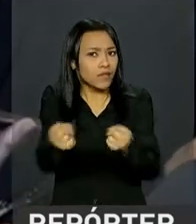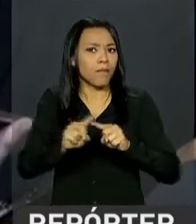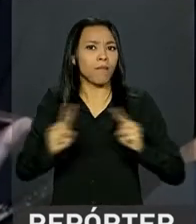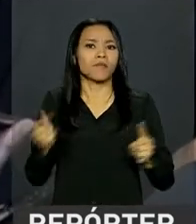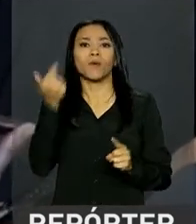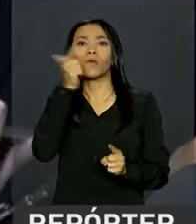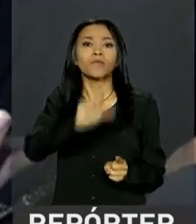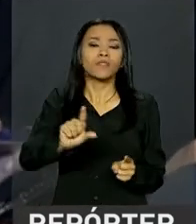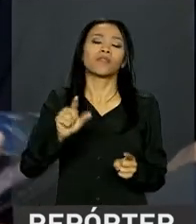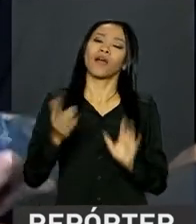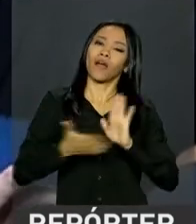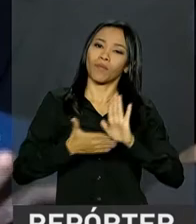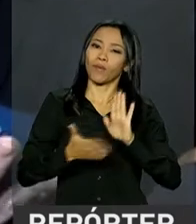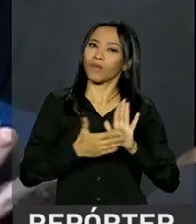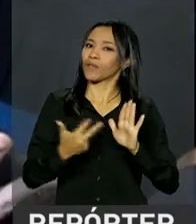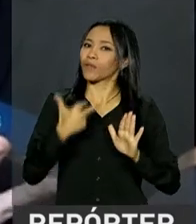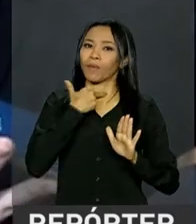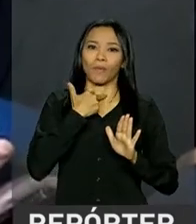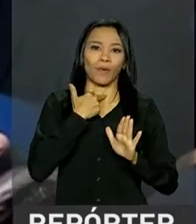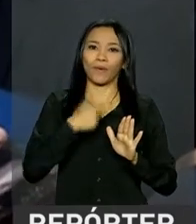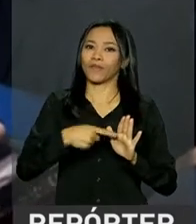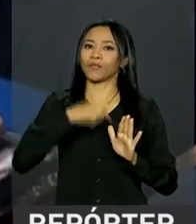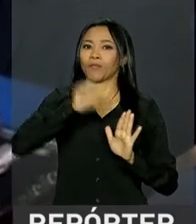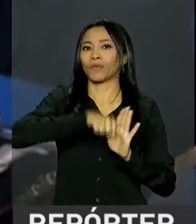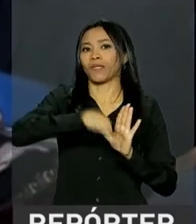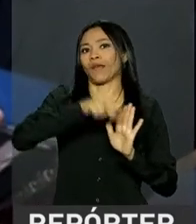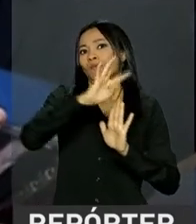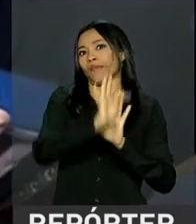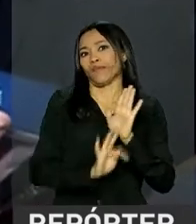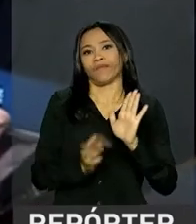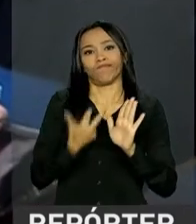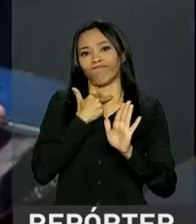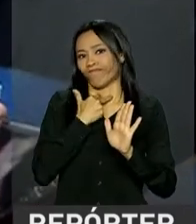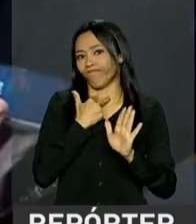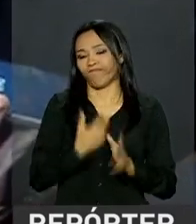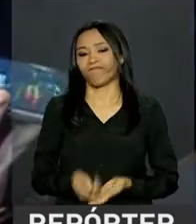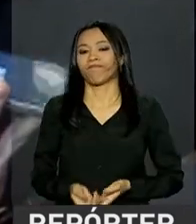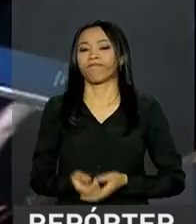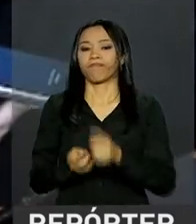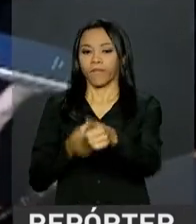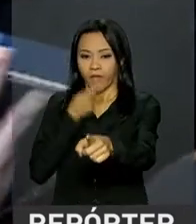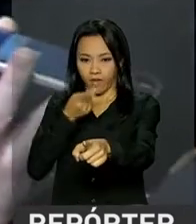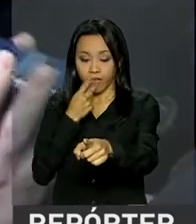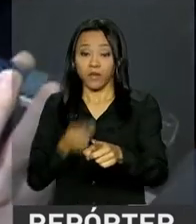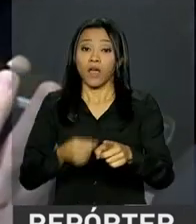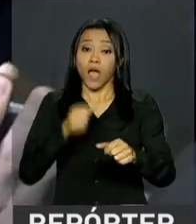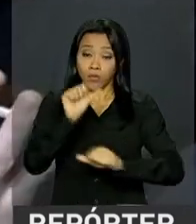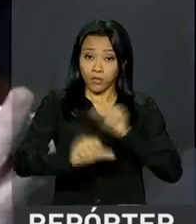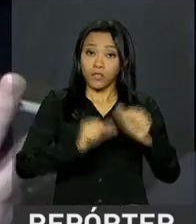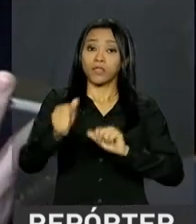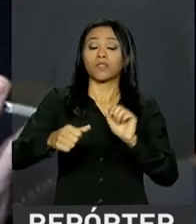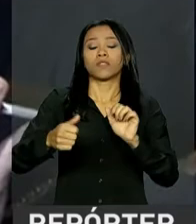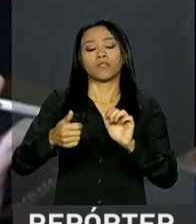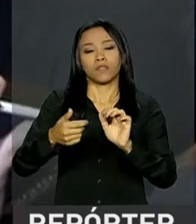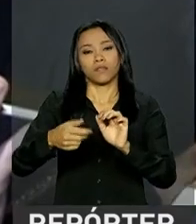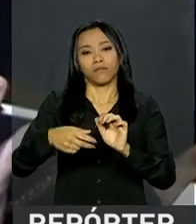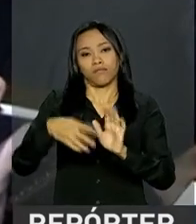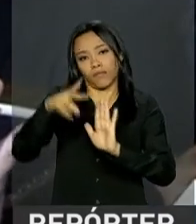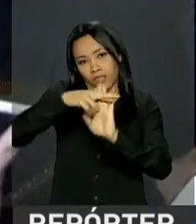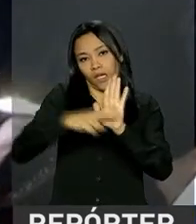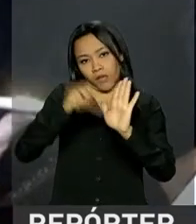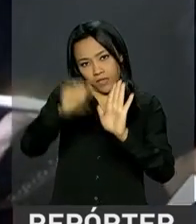efeito, a proposta não pode sofrer mais alterações. Resumo, a reforma da Previdência é fundamental. Número dois,